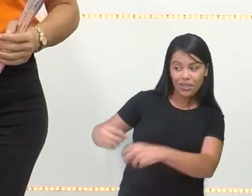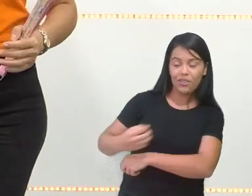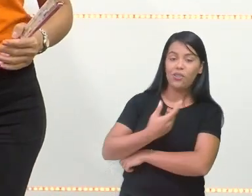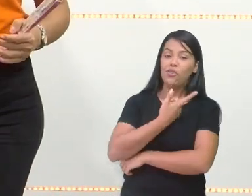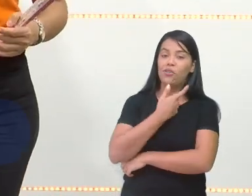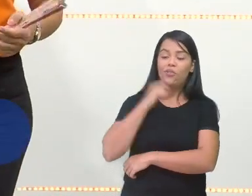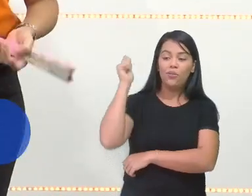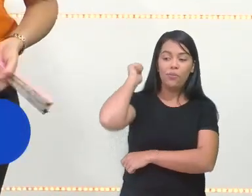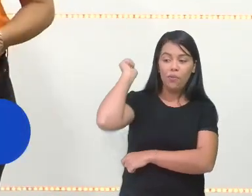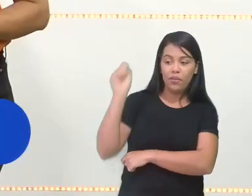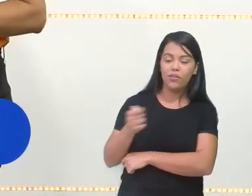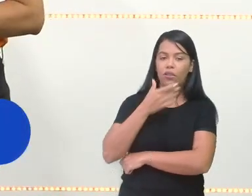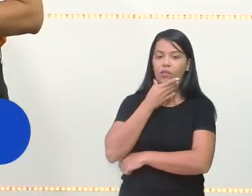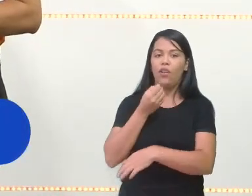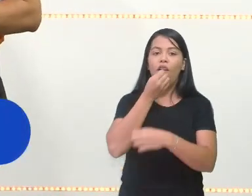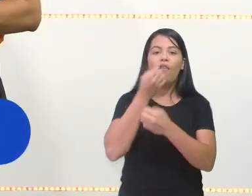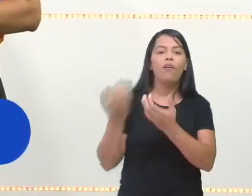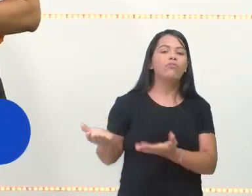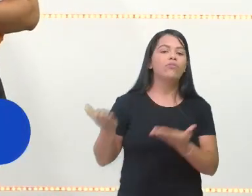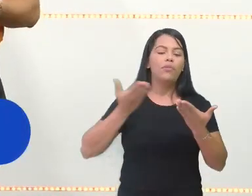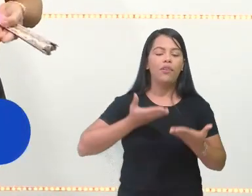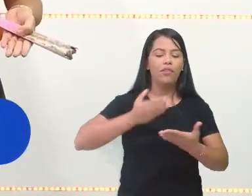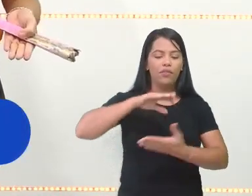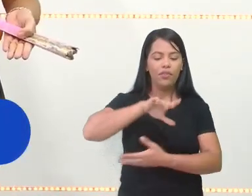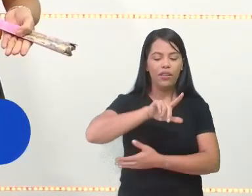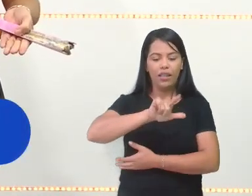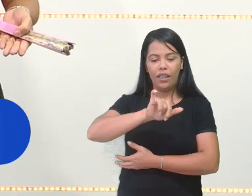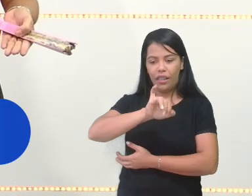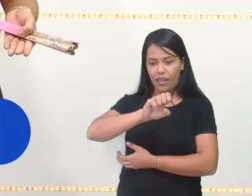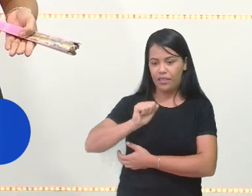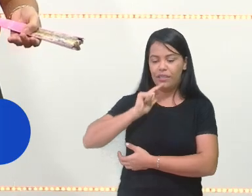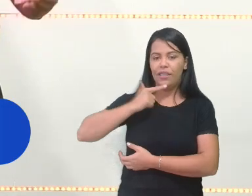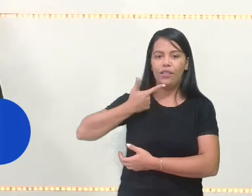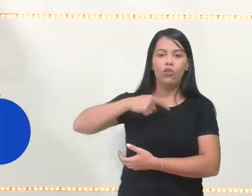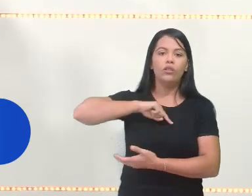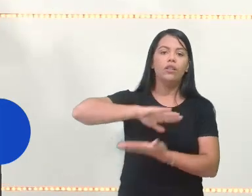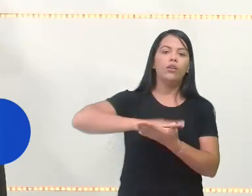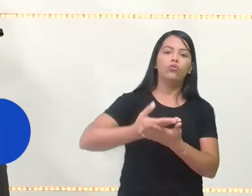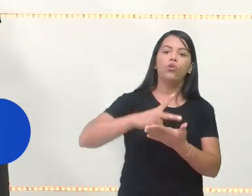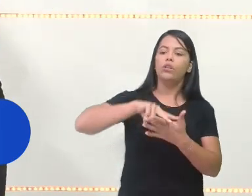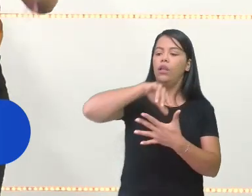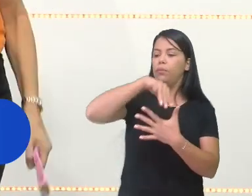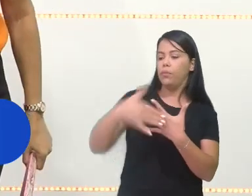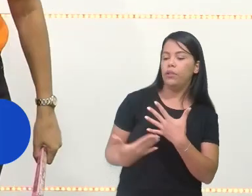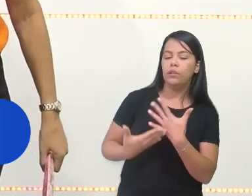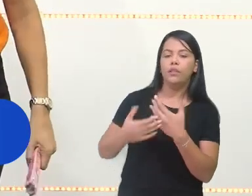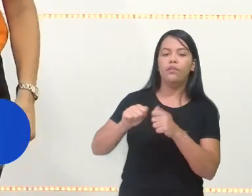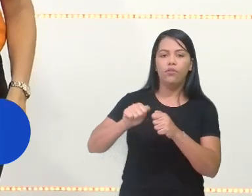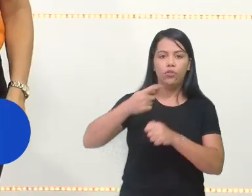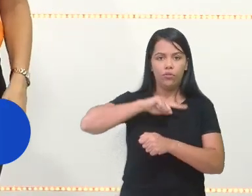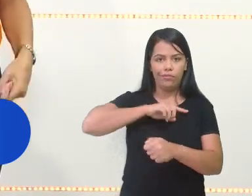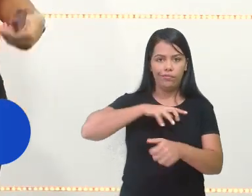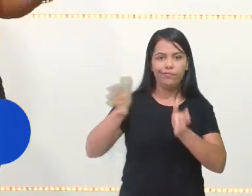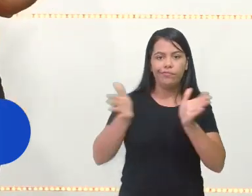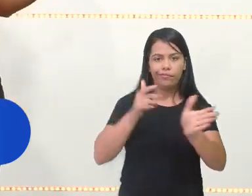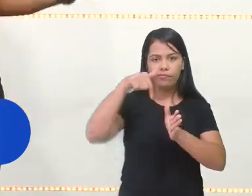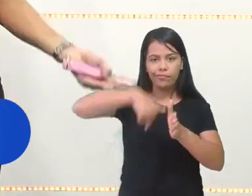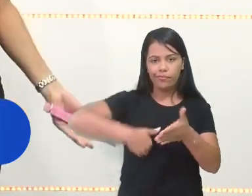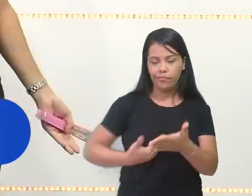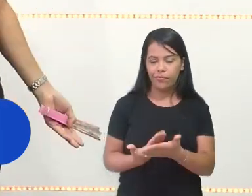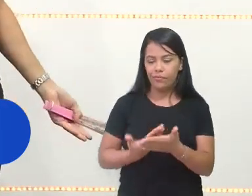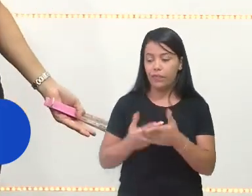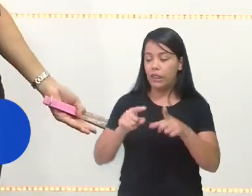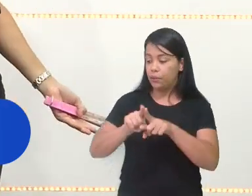as boas-vindas a Laisa, a nossa intérprete de Libras, tornando a nossa aula mais inclusiva. Bem-vinda, Laisa. E professora